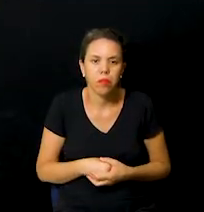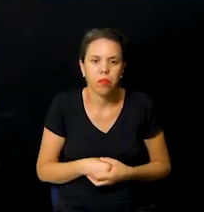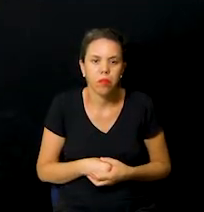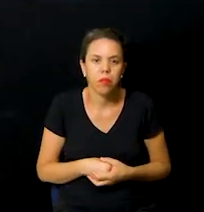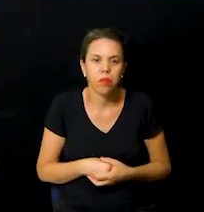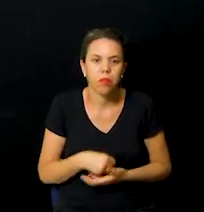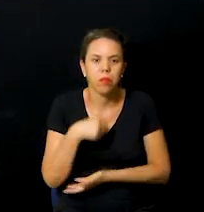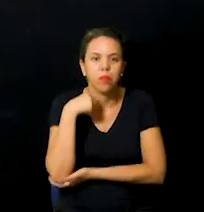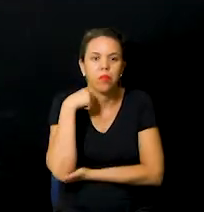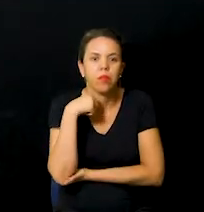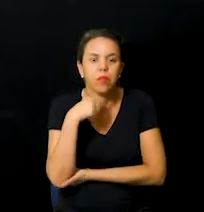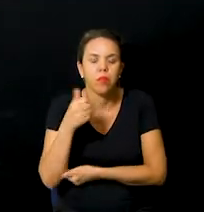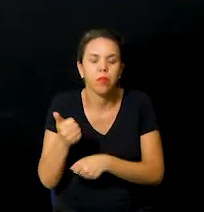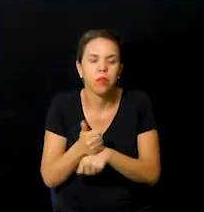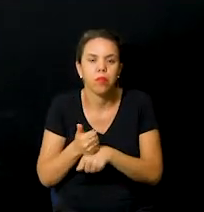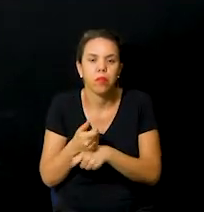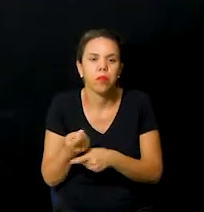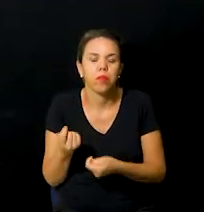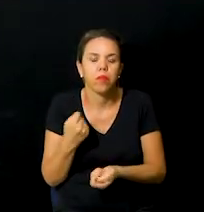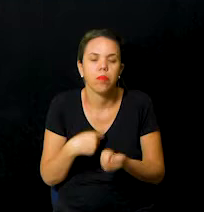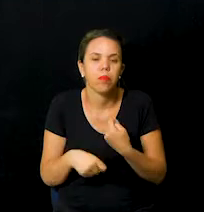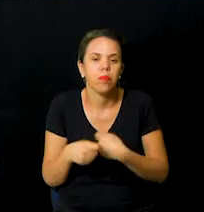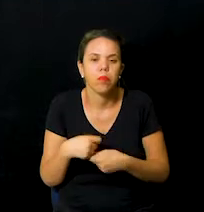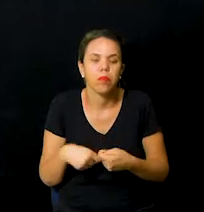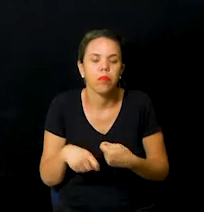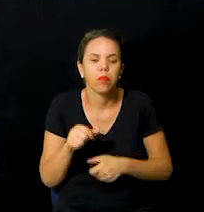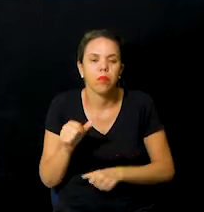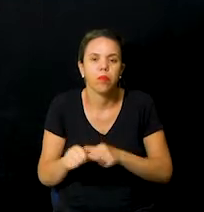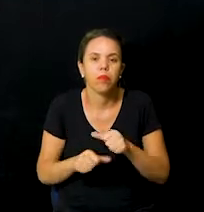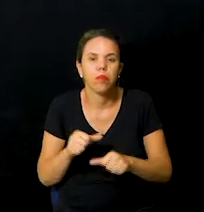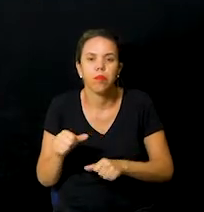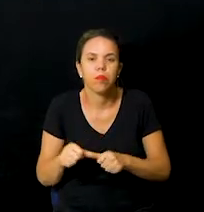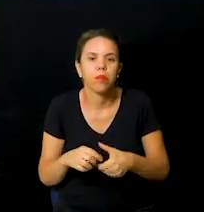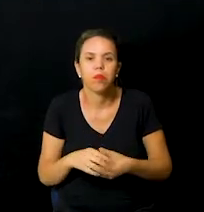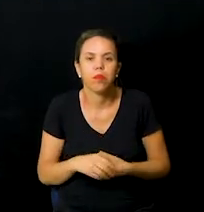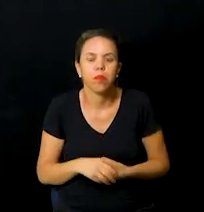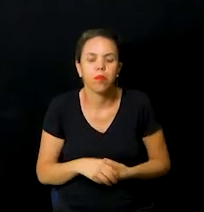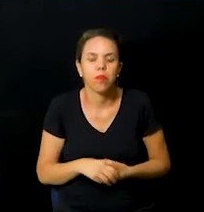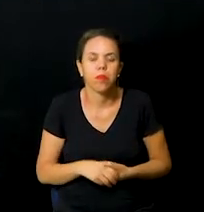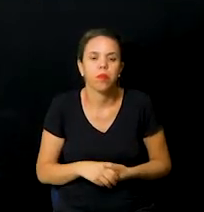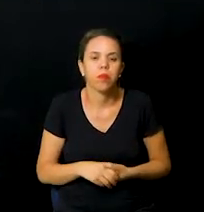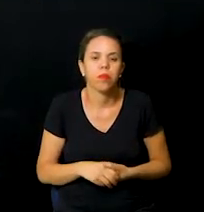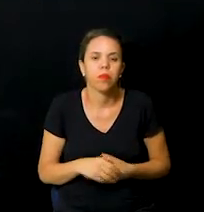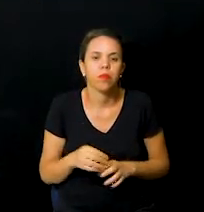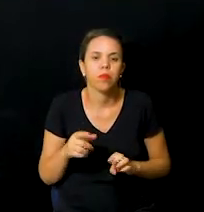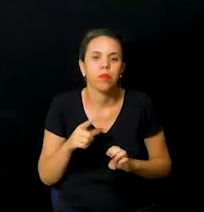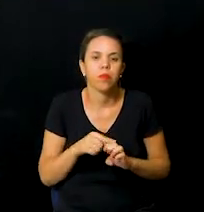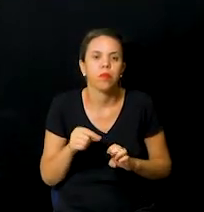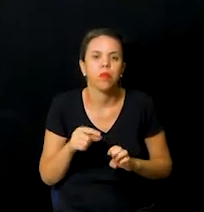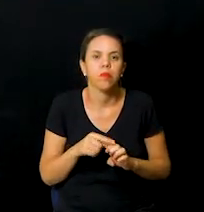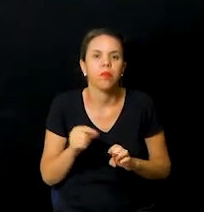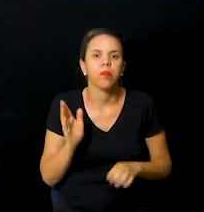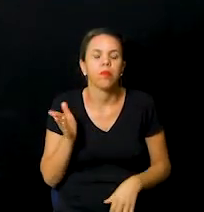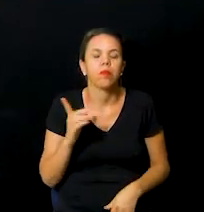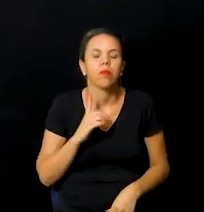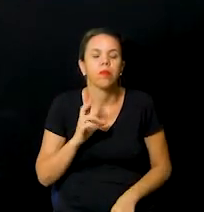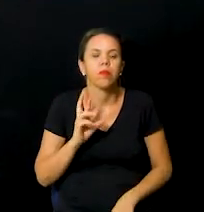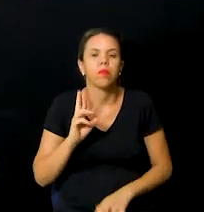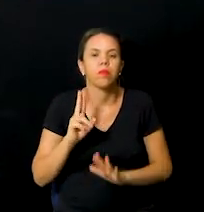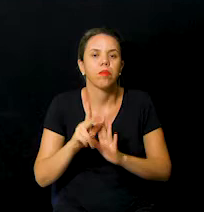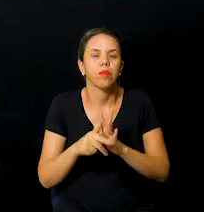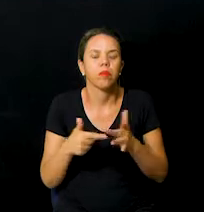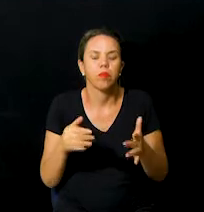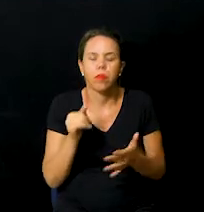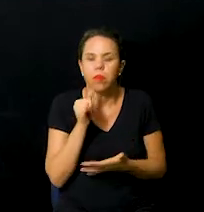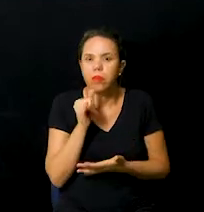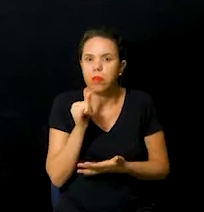sim, dentro das nossas classes femininas de negócios, é mudar o que ela empreende. Então, a gente já